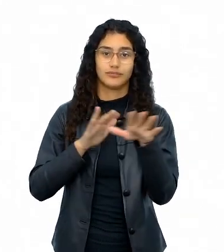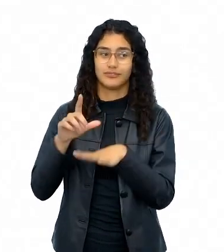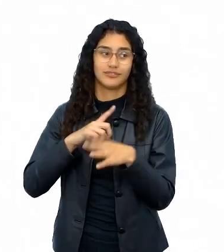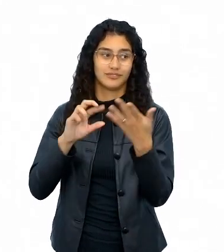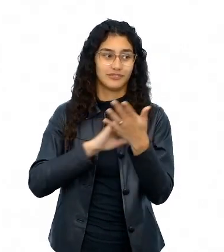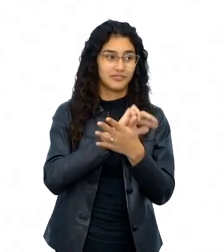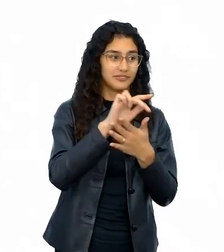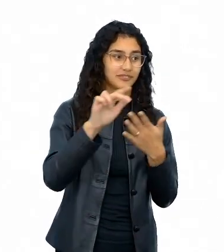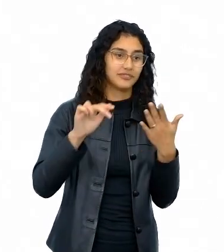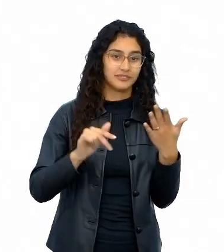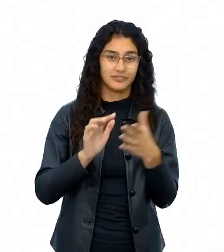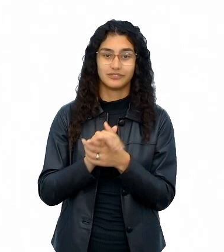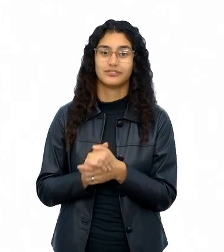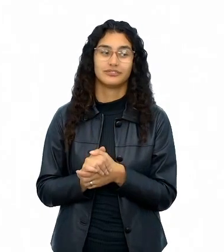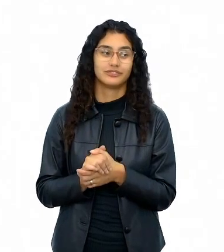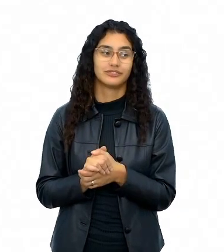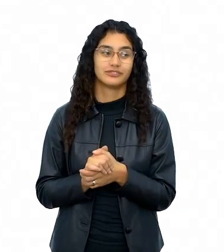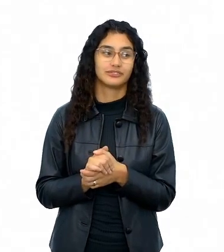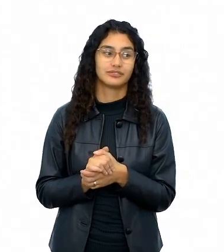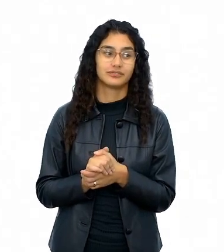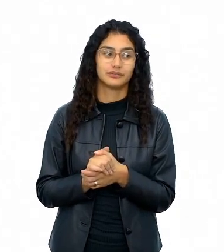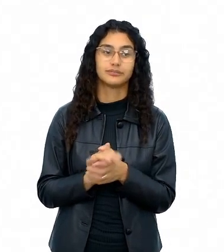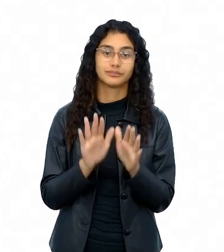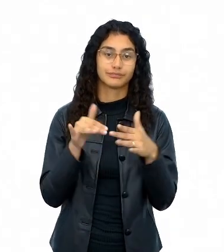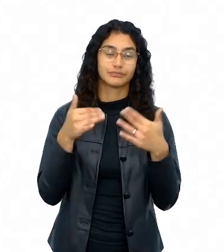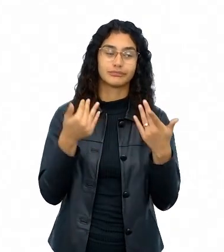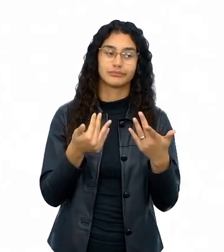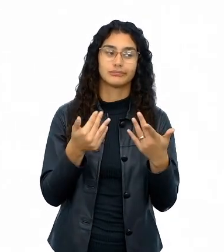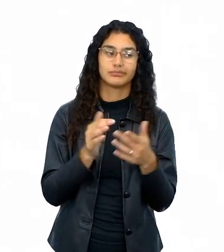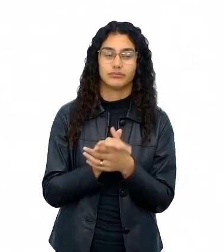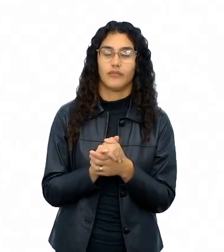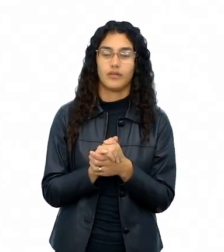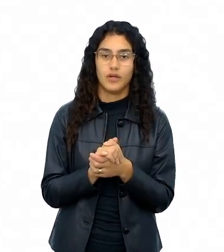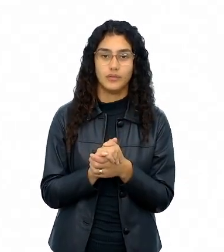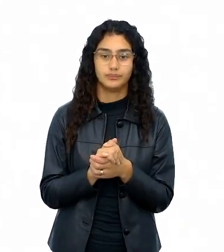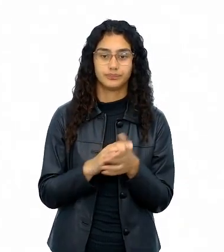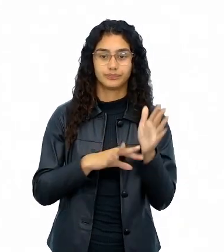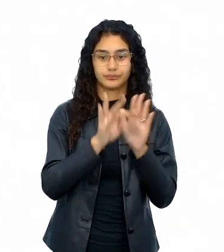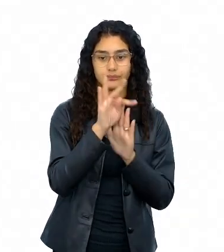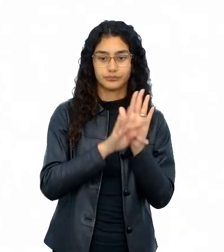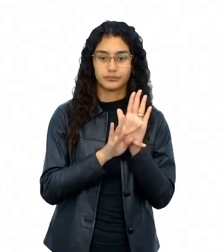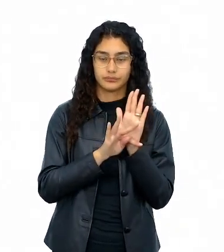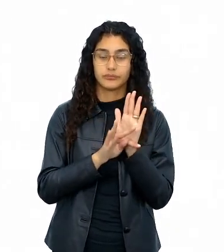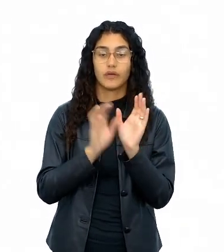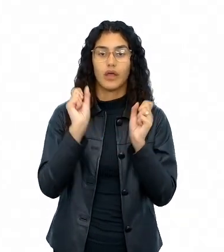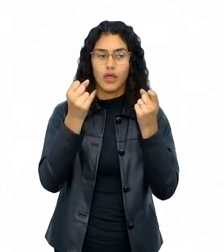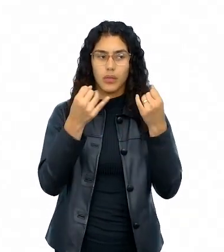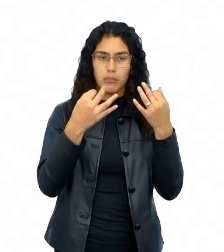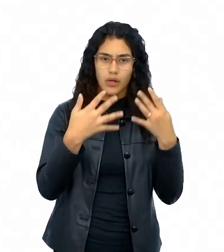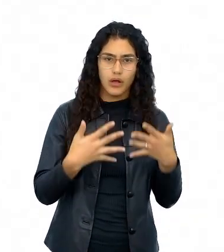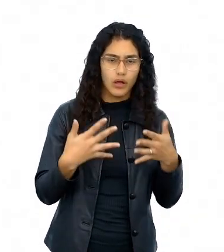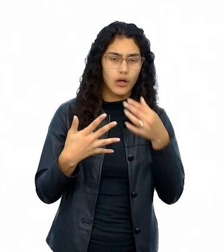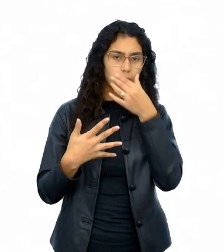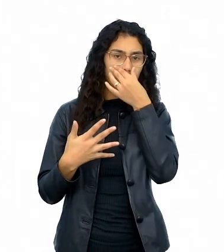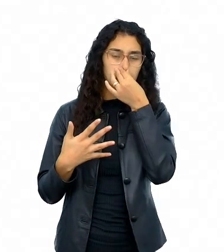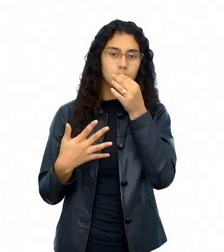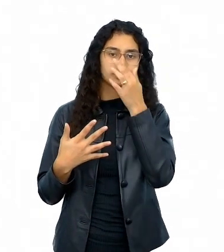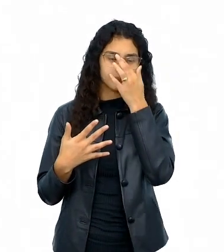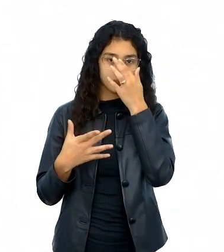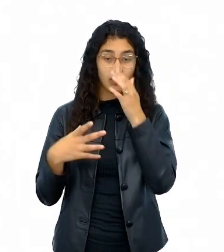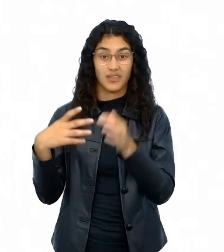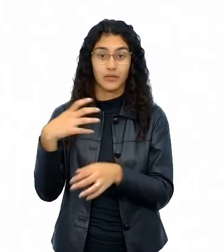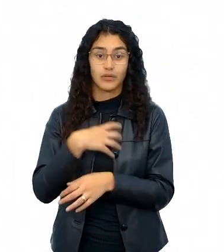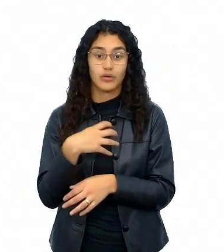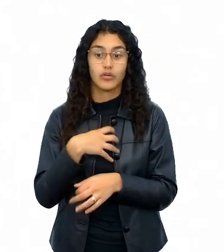variável. Mas, antes, ele já fala aí no texto, explicando lá que a fórmula